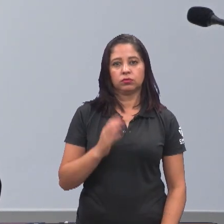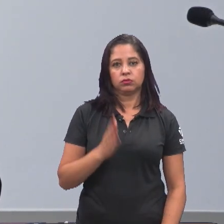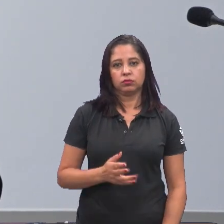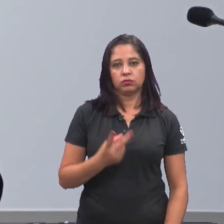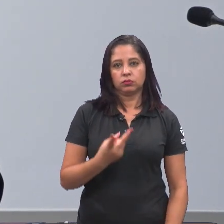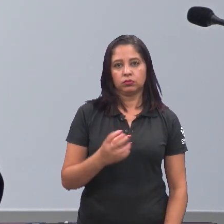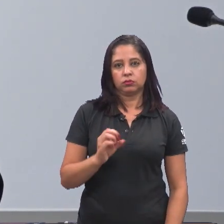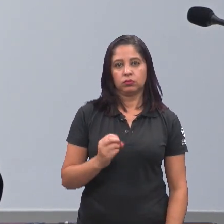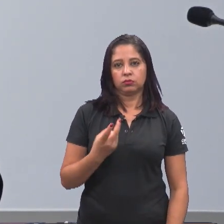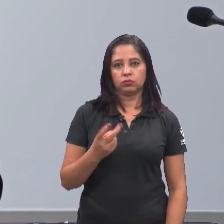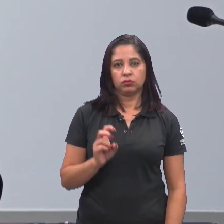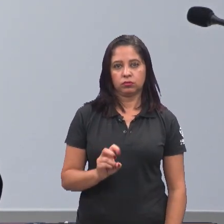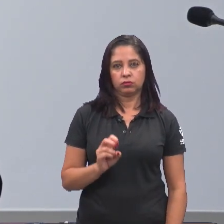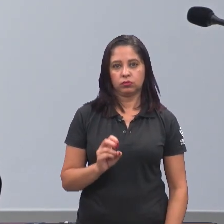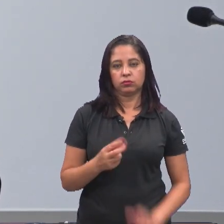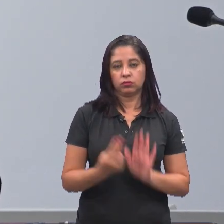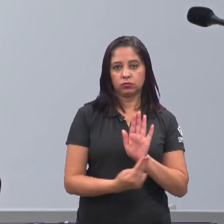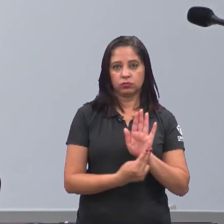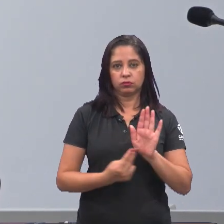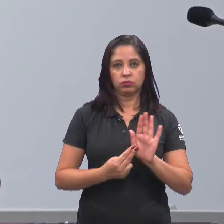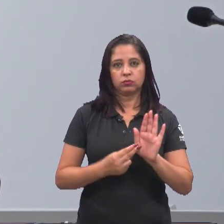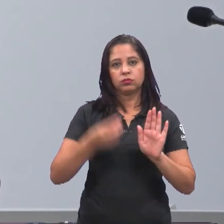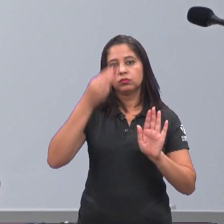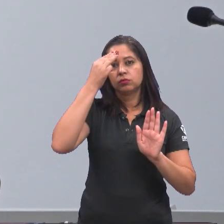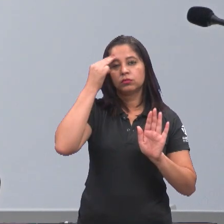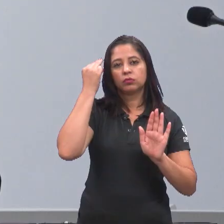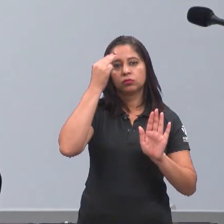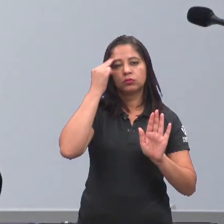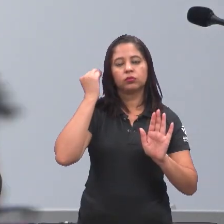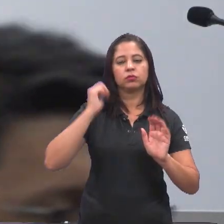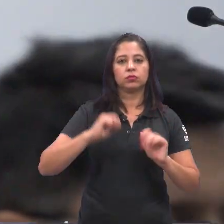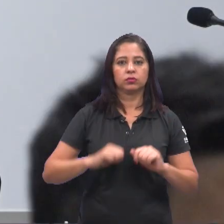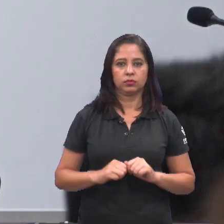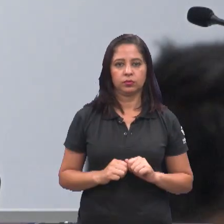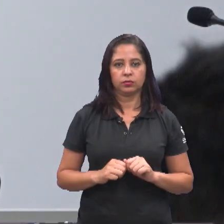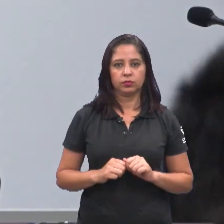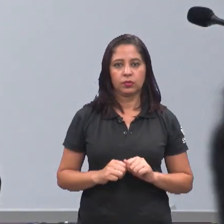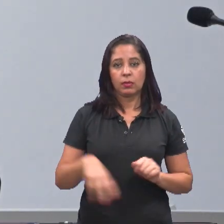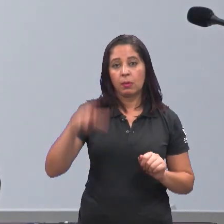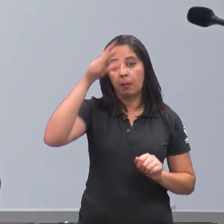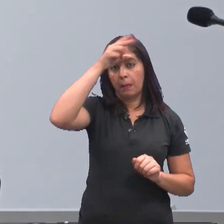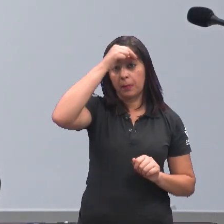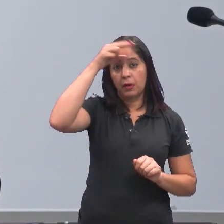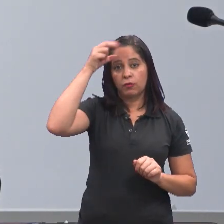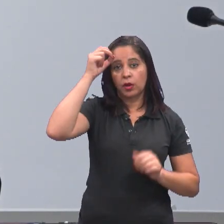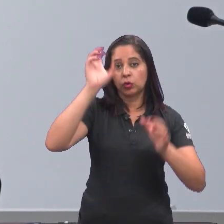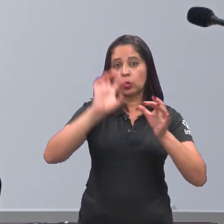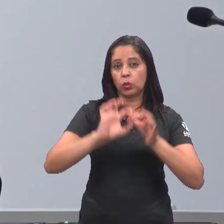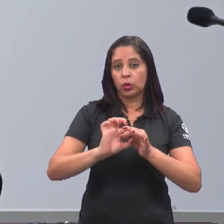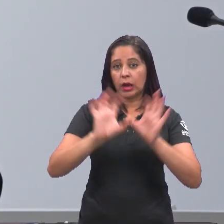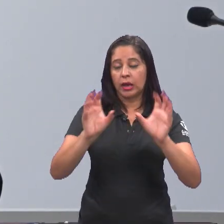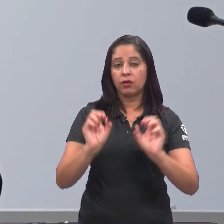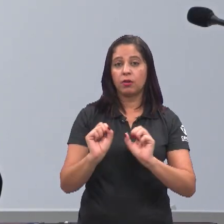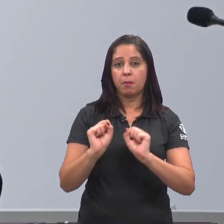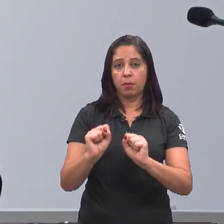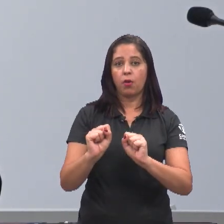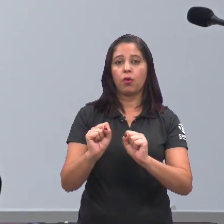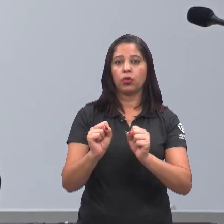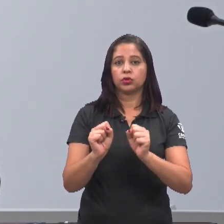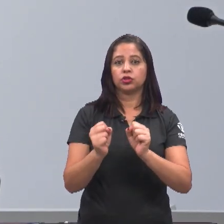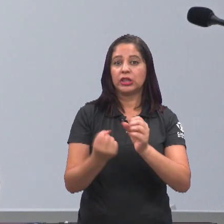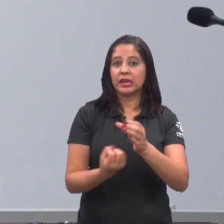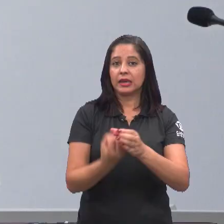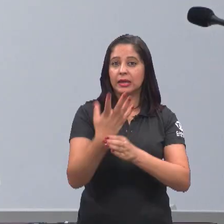146/2025. Autoria vereador Marcelo Garcia. Autoriza o Poder Executivo implantar programa